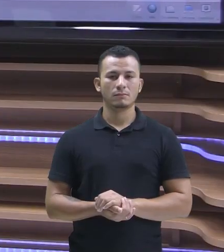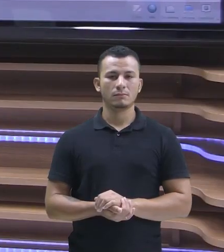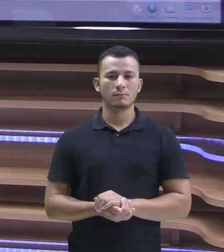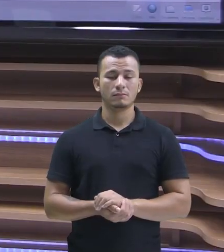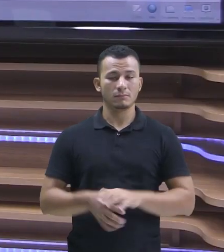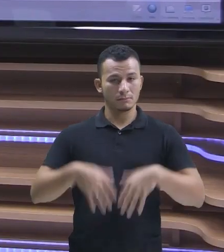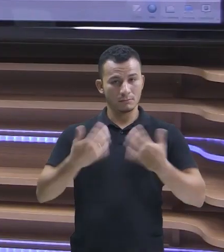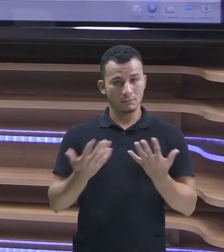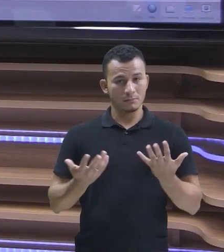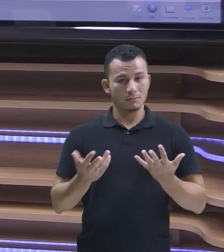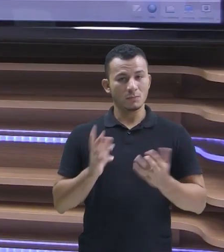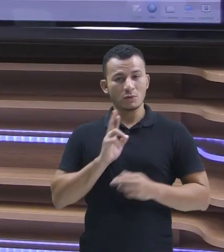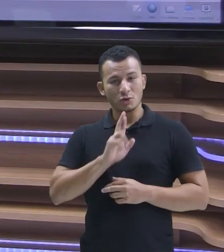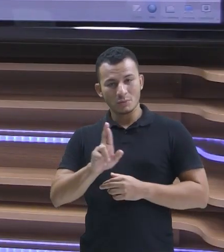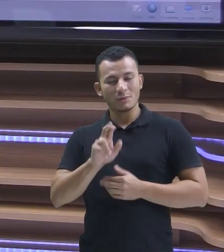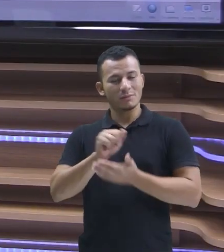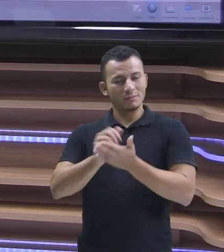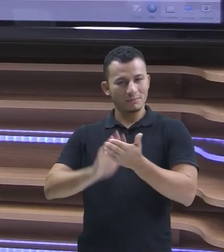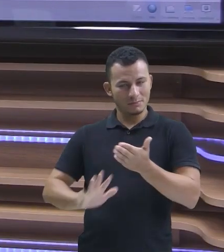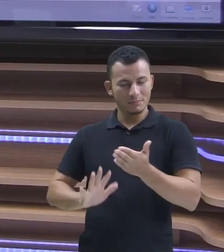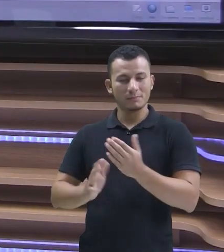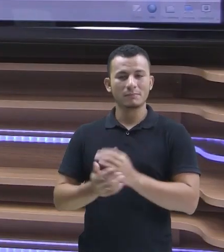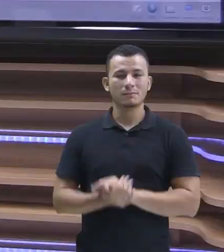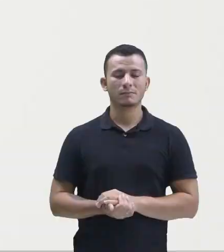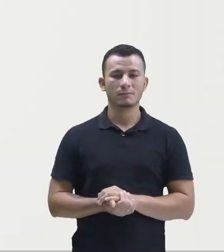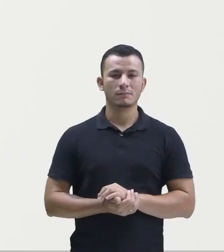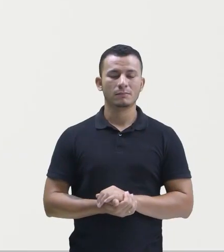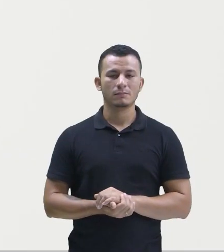Vamos então resolver a nossa questão. Vamos lá.